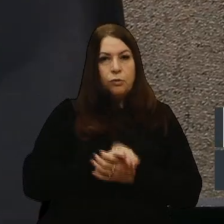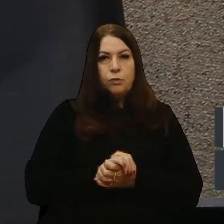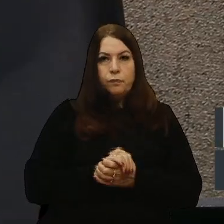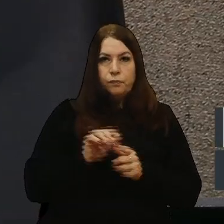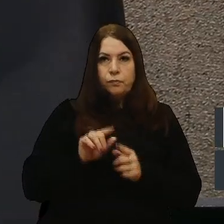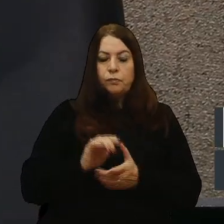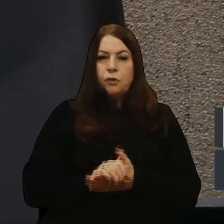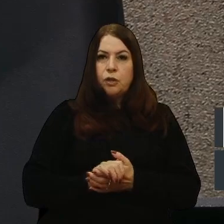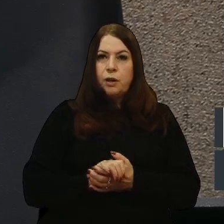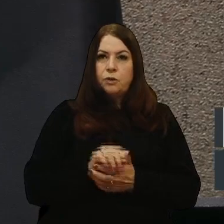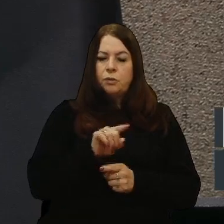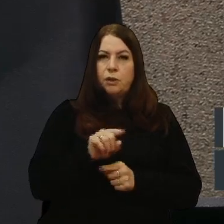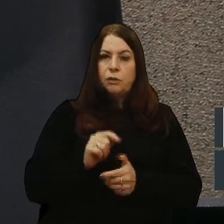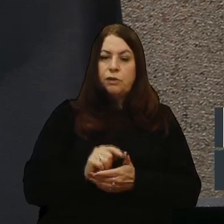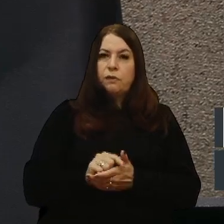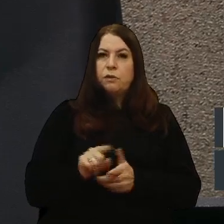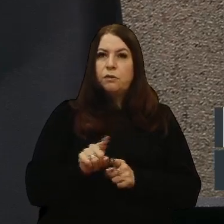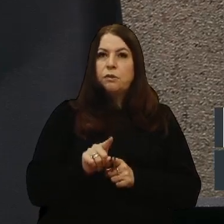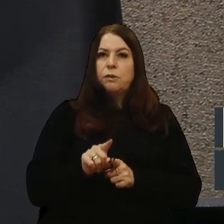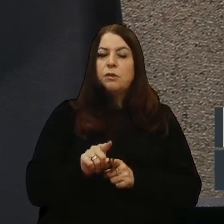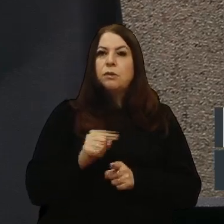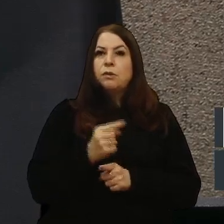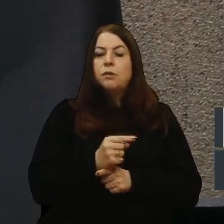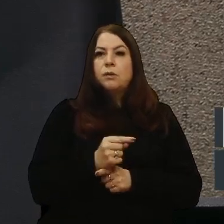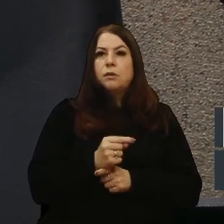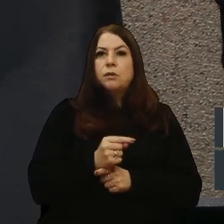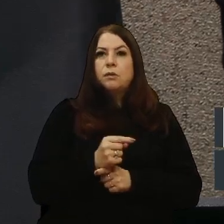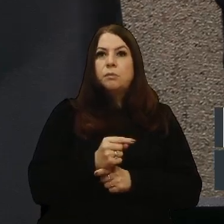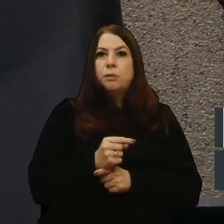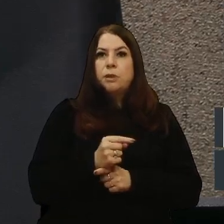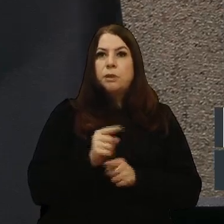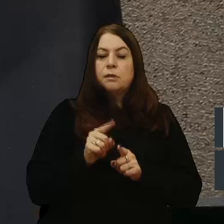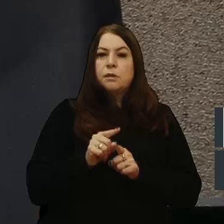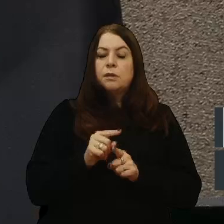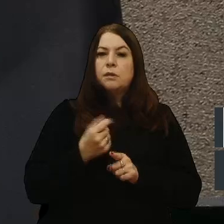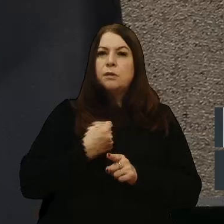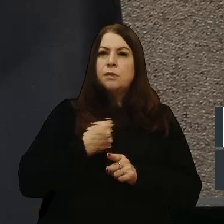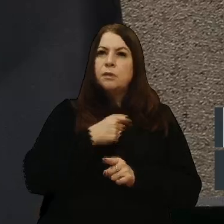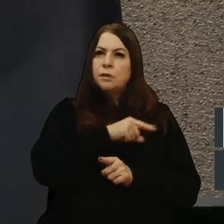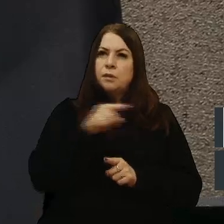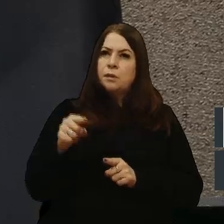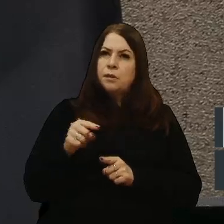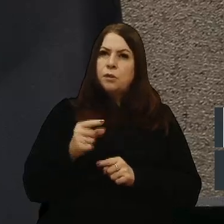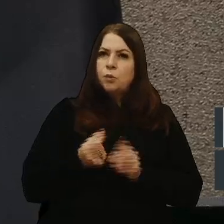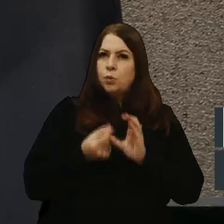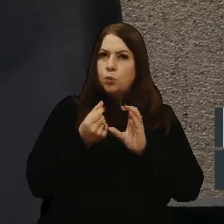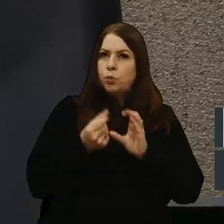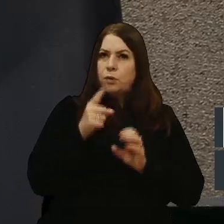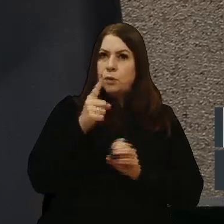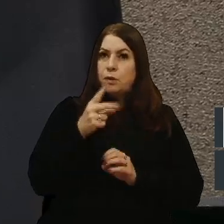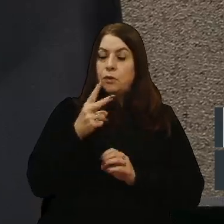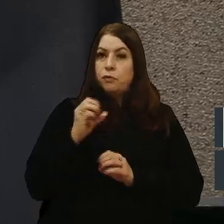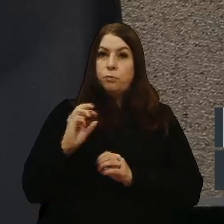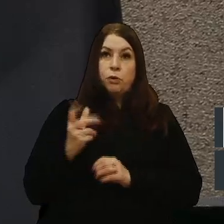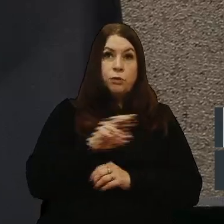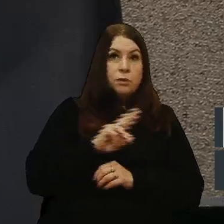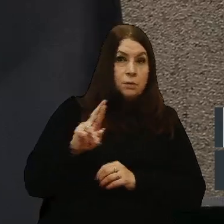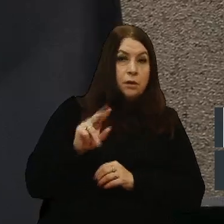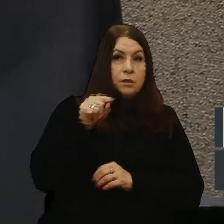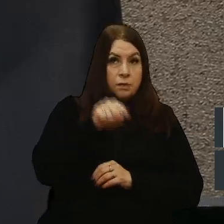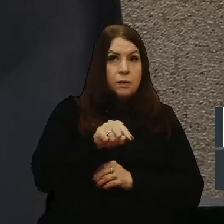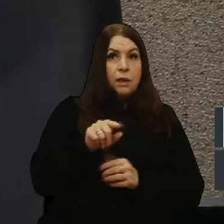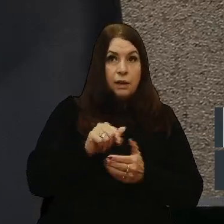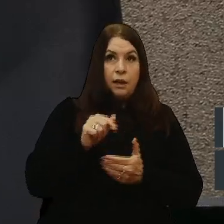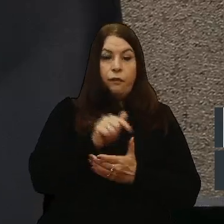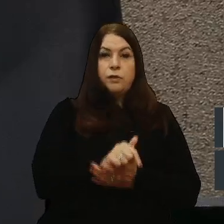Que na época, se eu não me engano, aqui eu não tenho os números exatos, né? Mas se eu não me engano, ia ser um custo de 120 milhões de reais, aonde